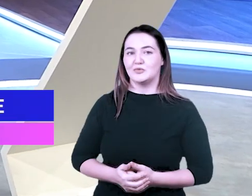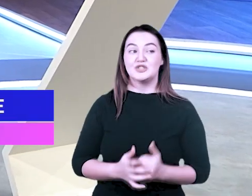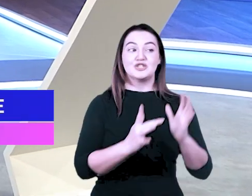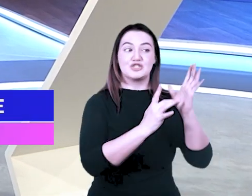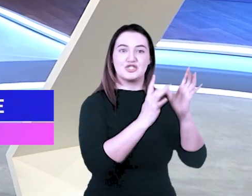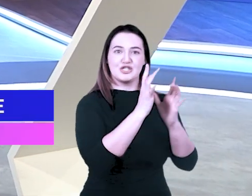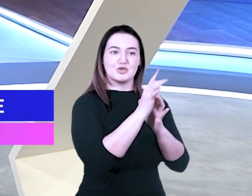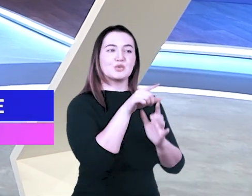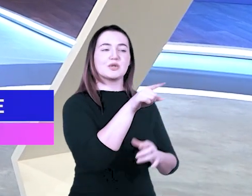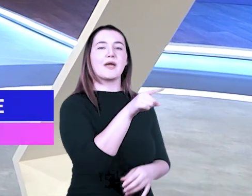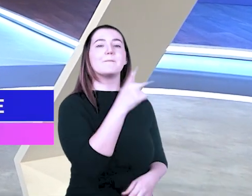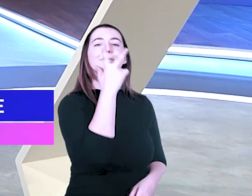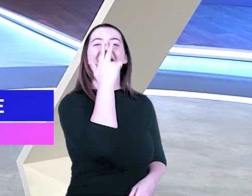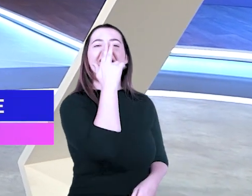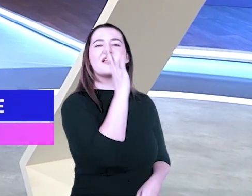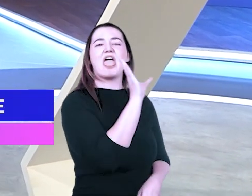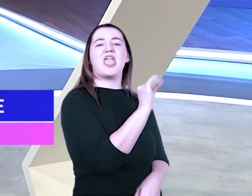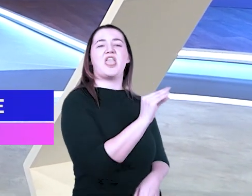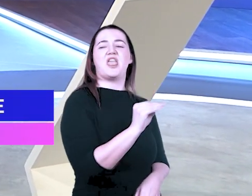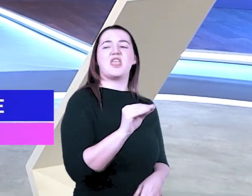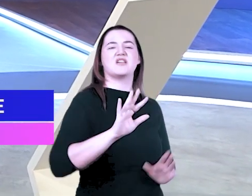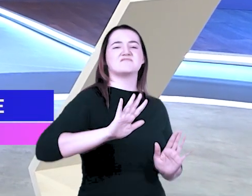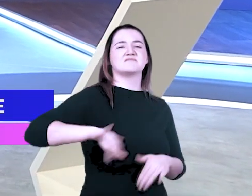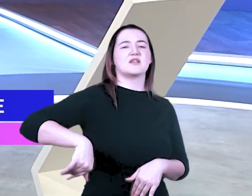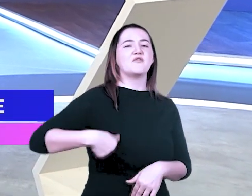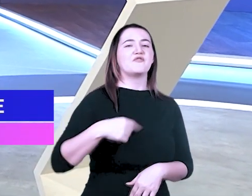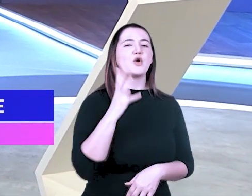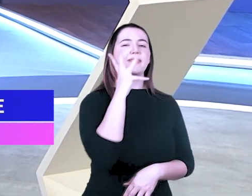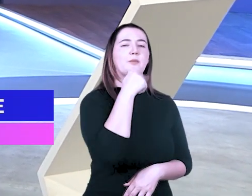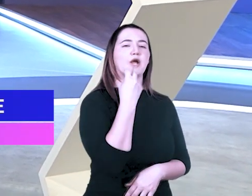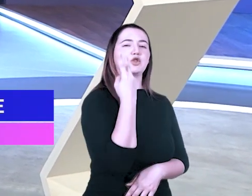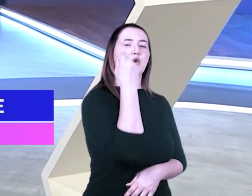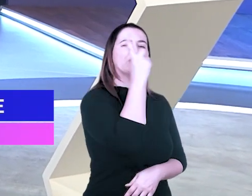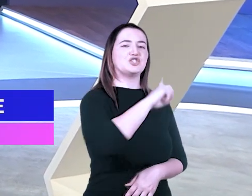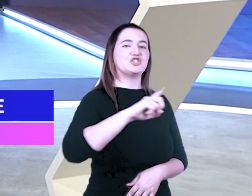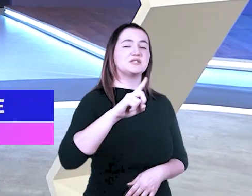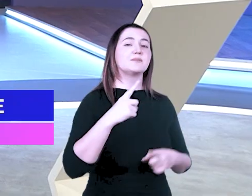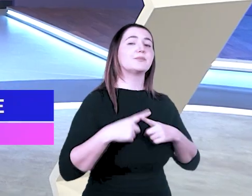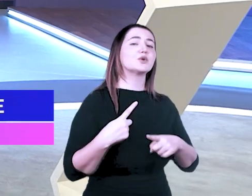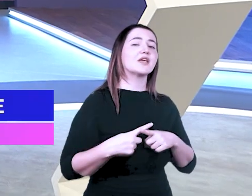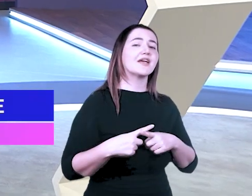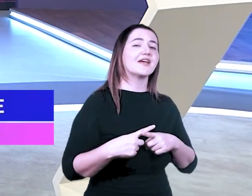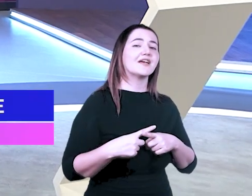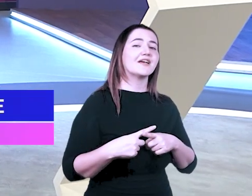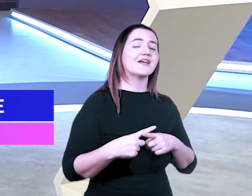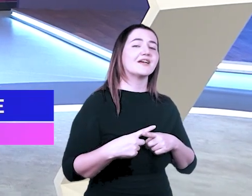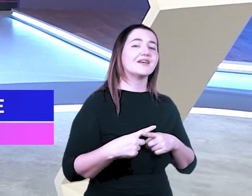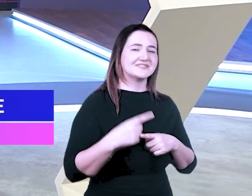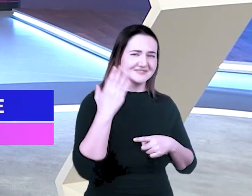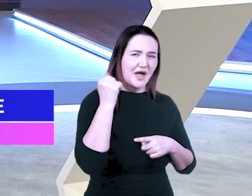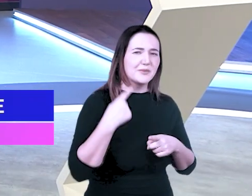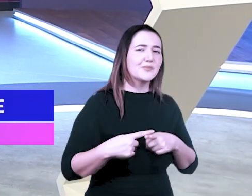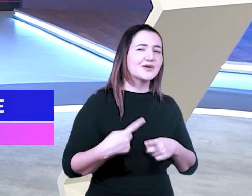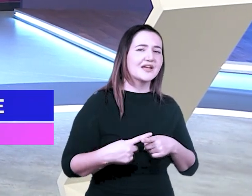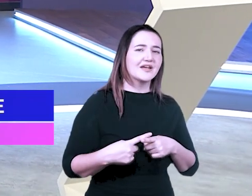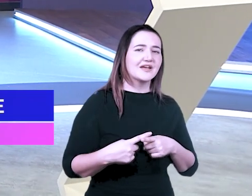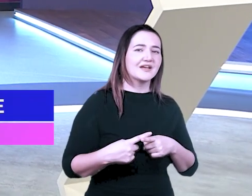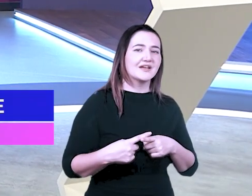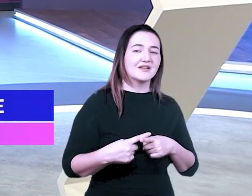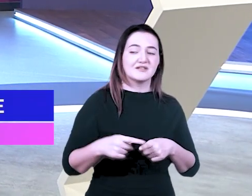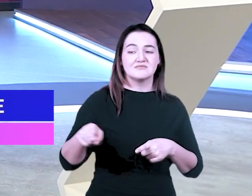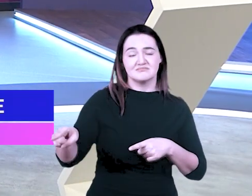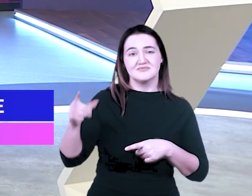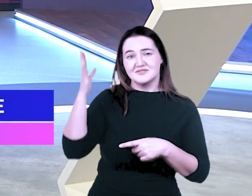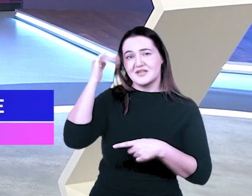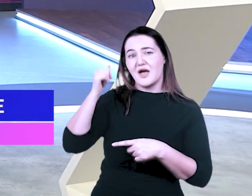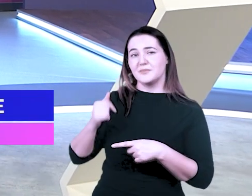propositalmente atrasou porque não estava preocupado, você precisa apagar esse tipo de pensamento, porque Jesus, ele nunca se